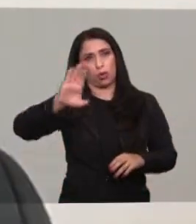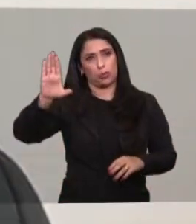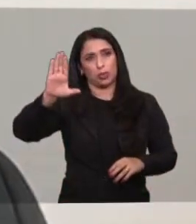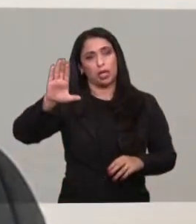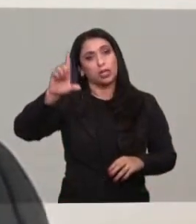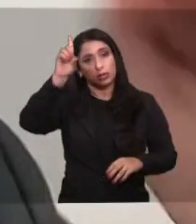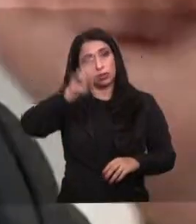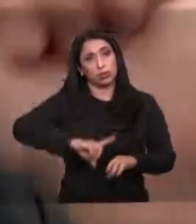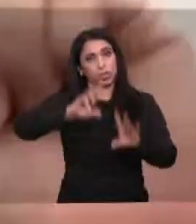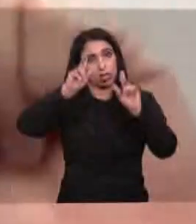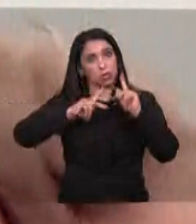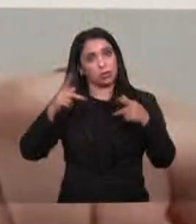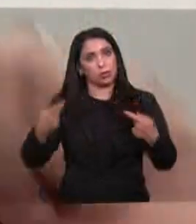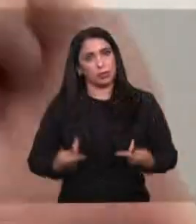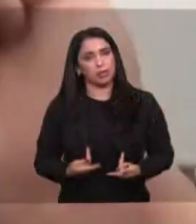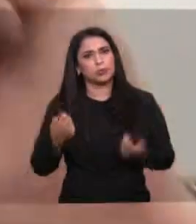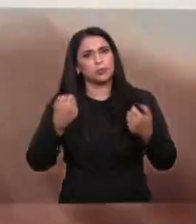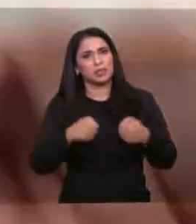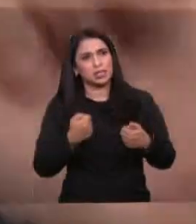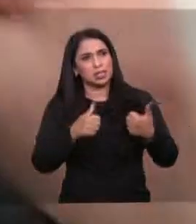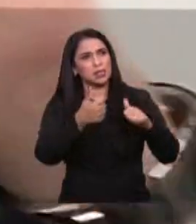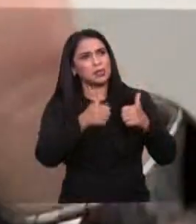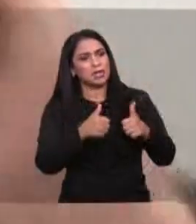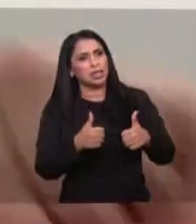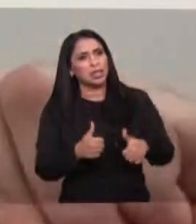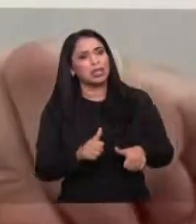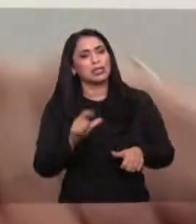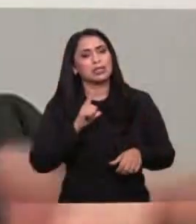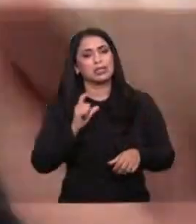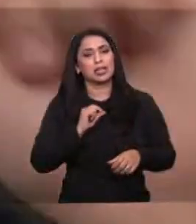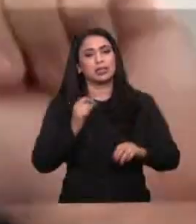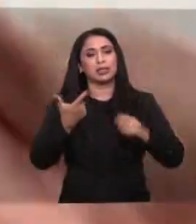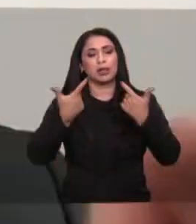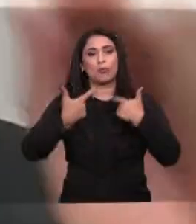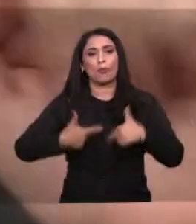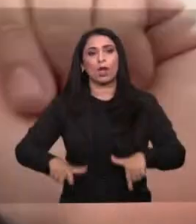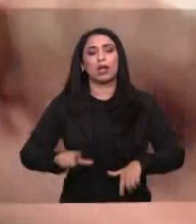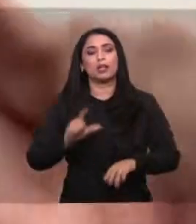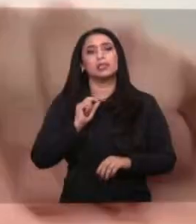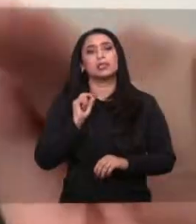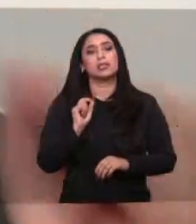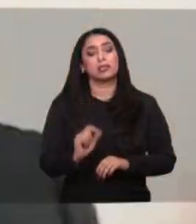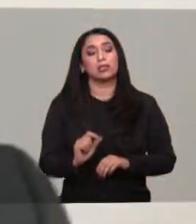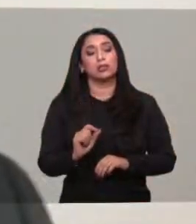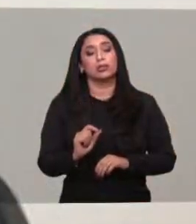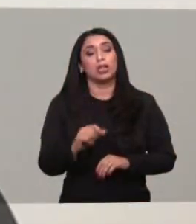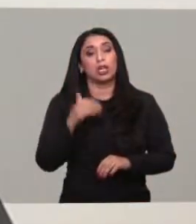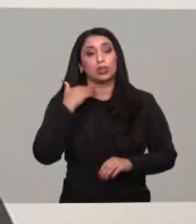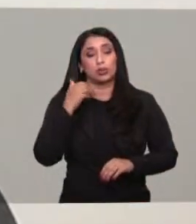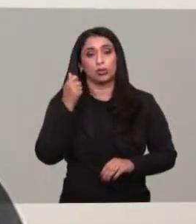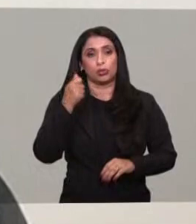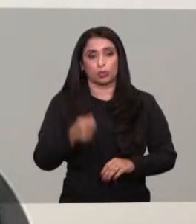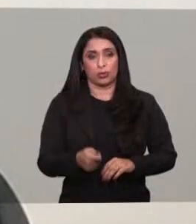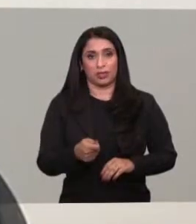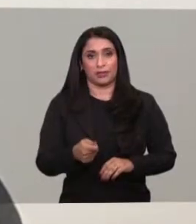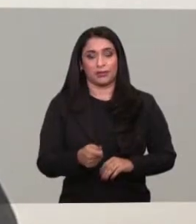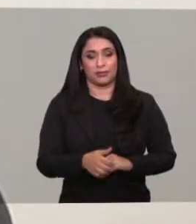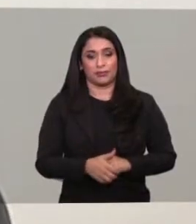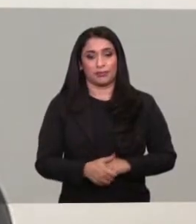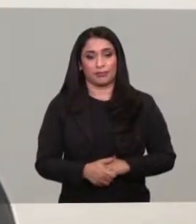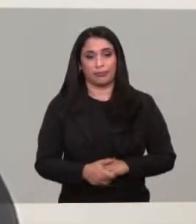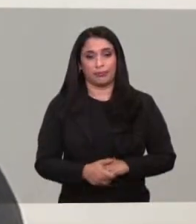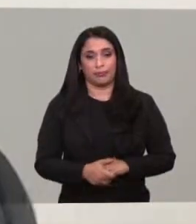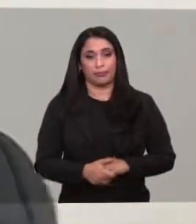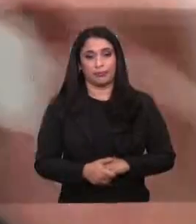novos vieses para assegurar a isenção daquele que será o juiz da causa.